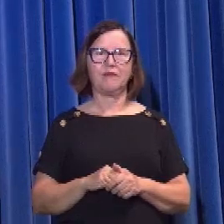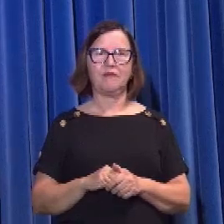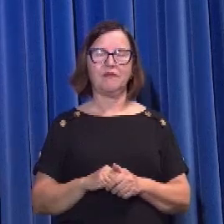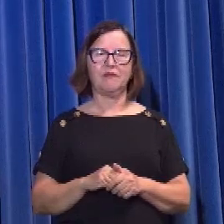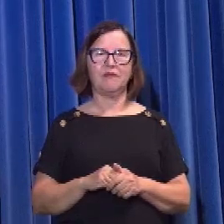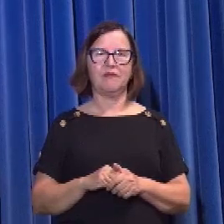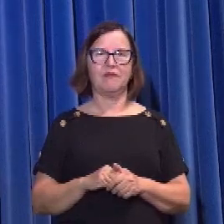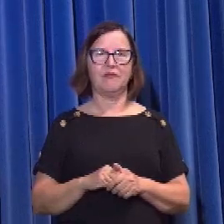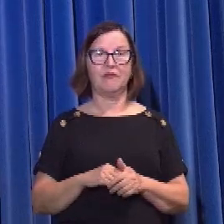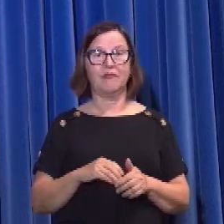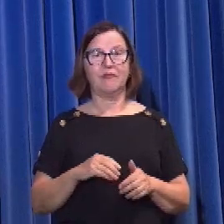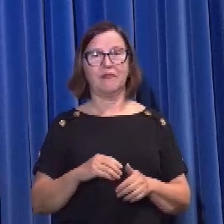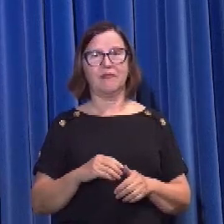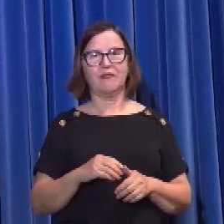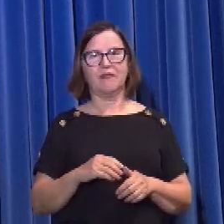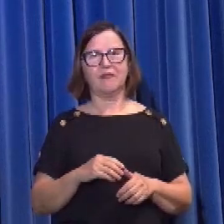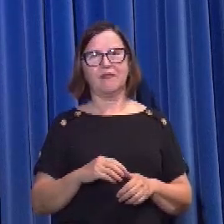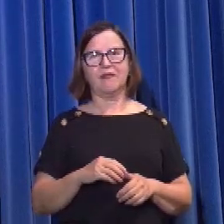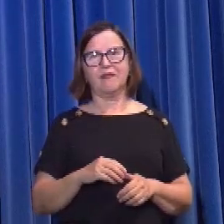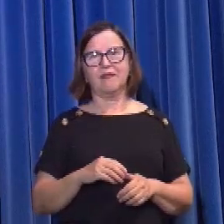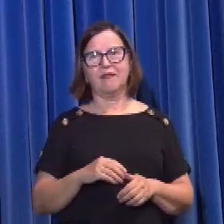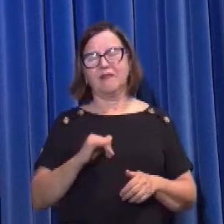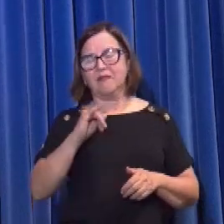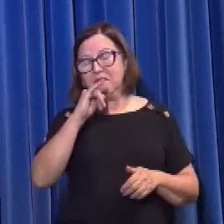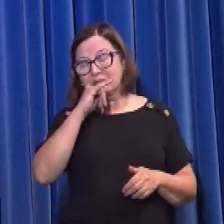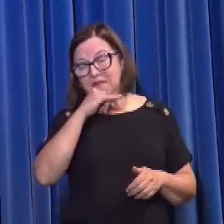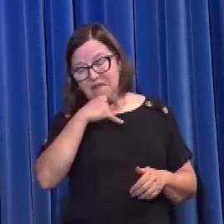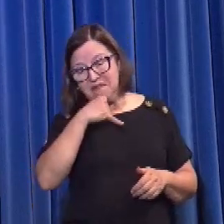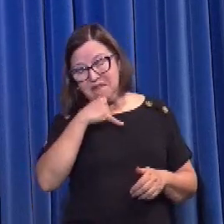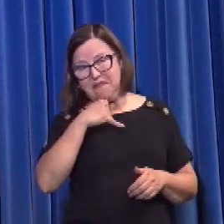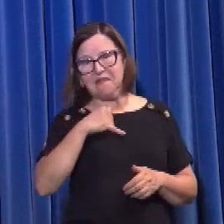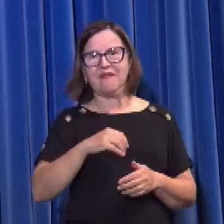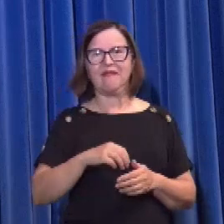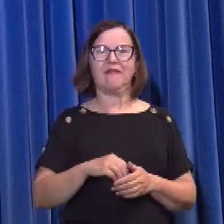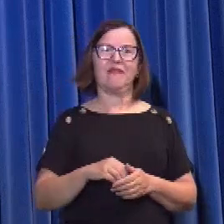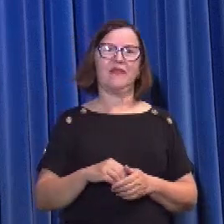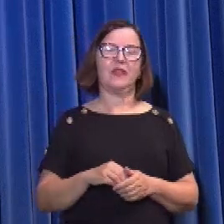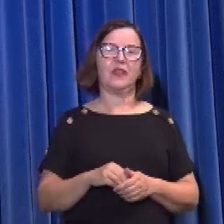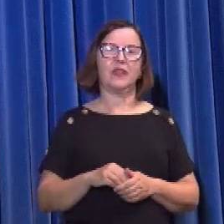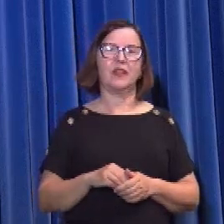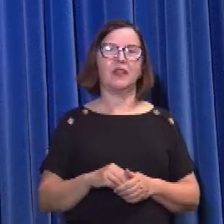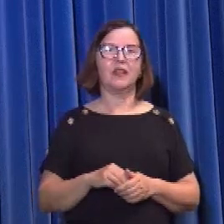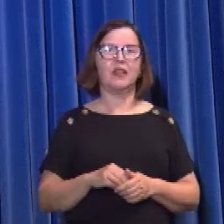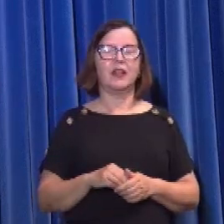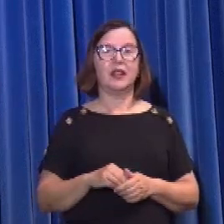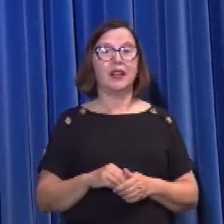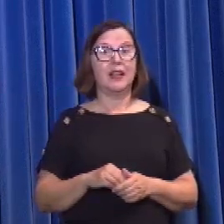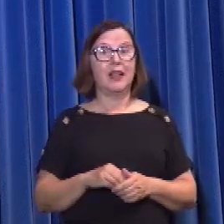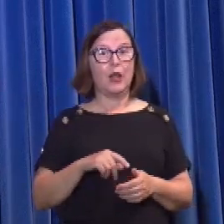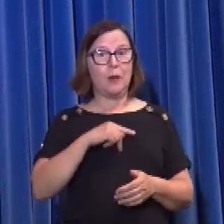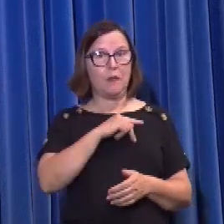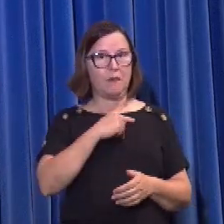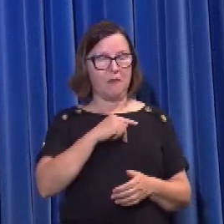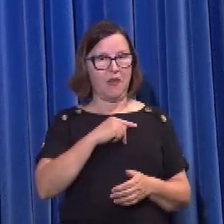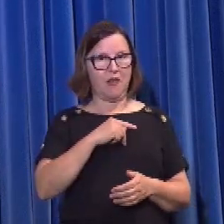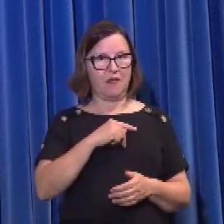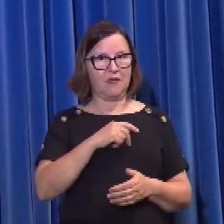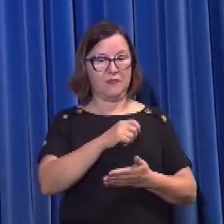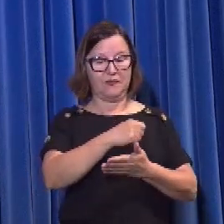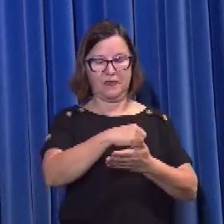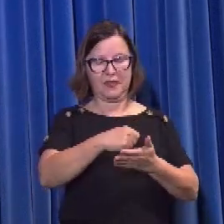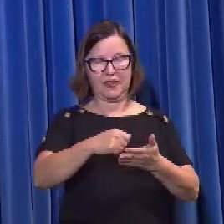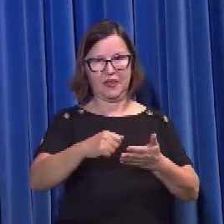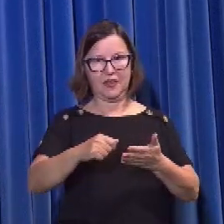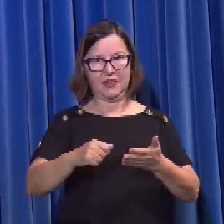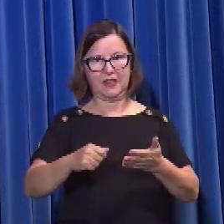Abatido, porém não destruído. Então o que Paulo está fazendo aqui? Ele está descrevendo